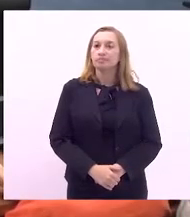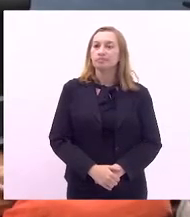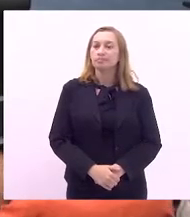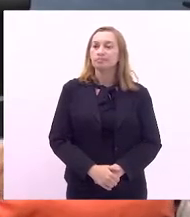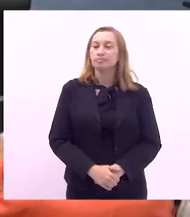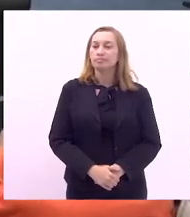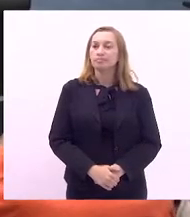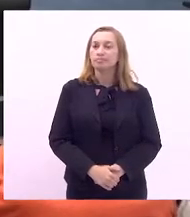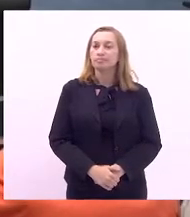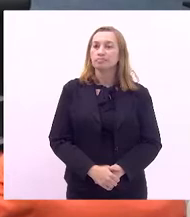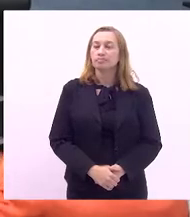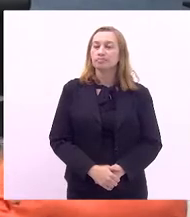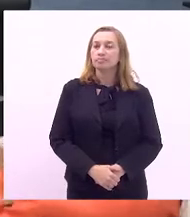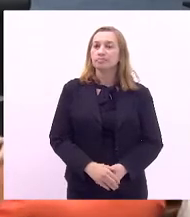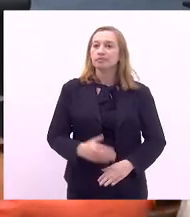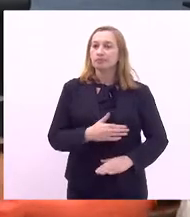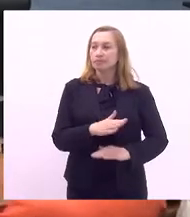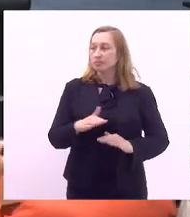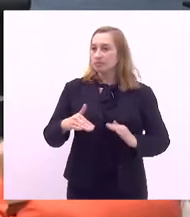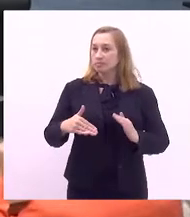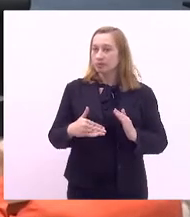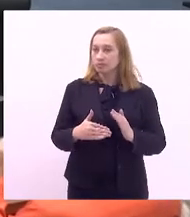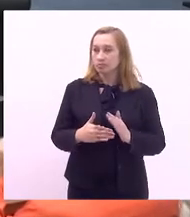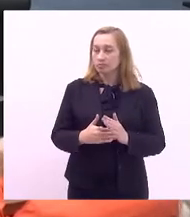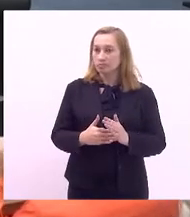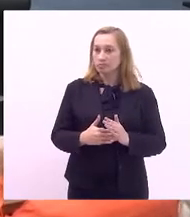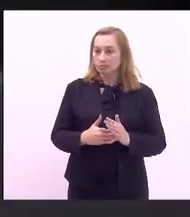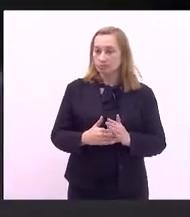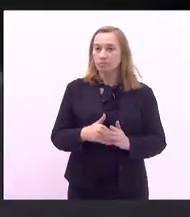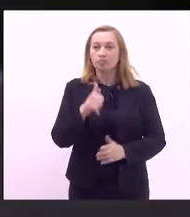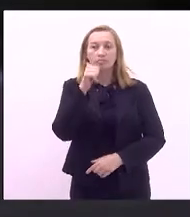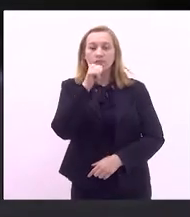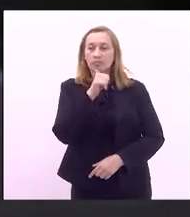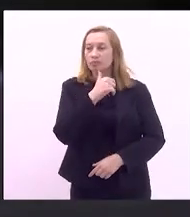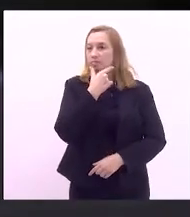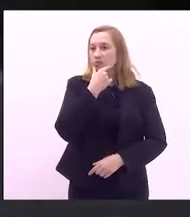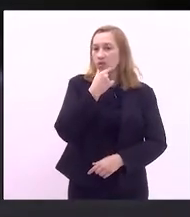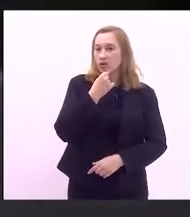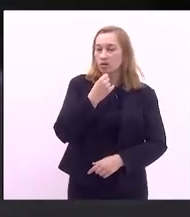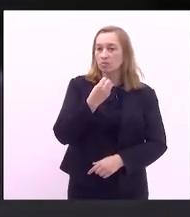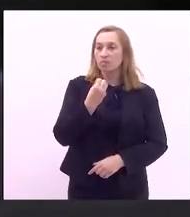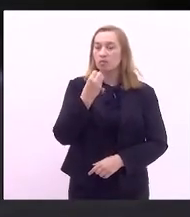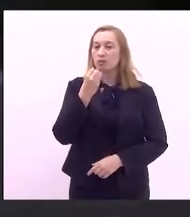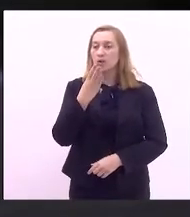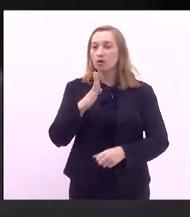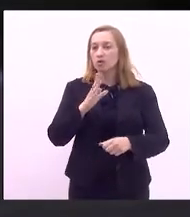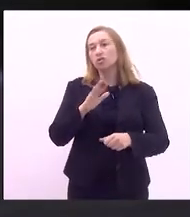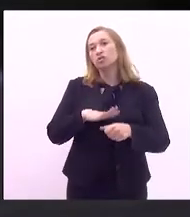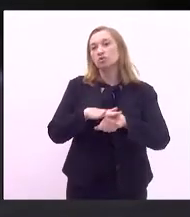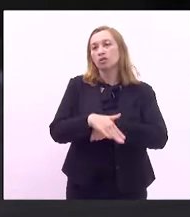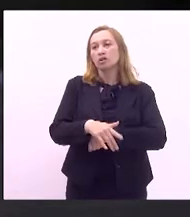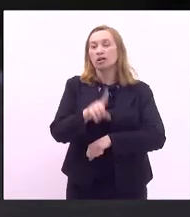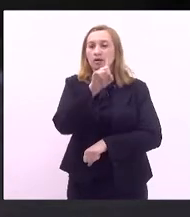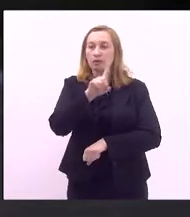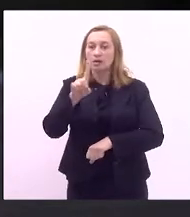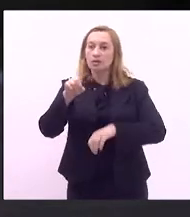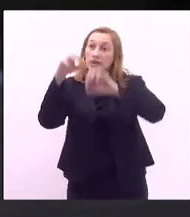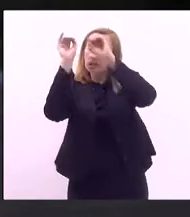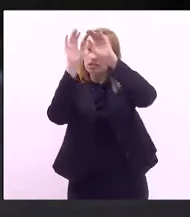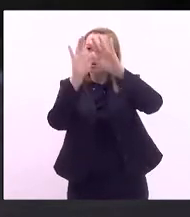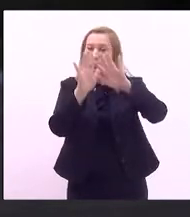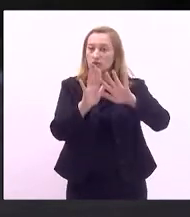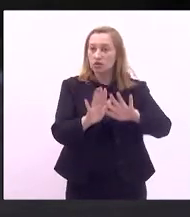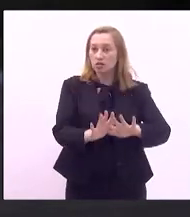as autoridades presentes senhoras e senhores boa noite sobre a proteção de